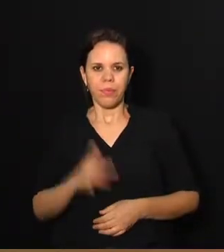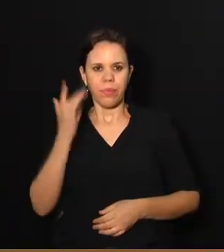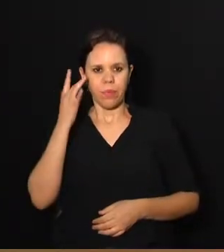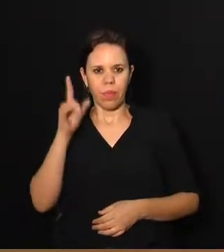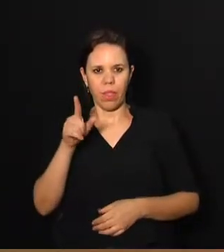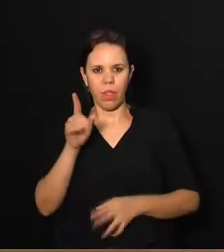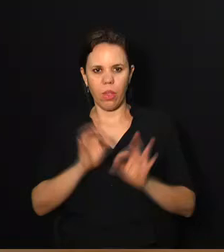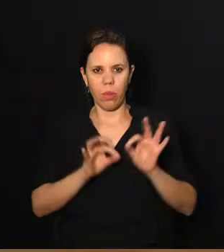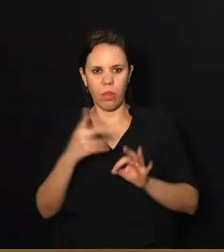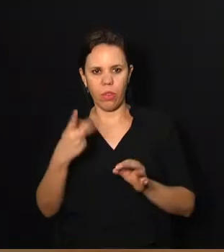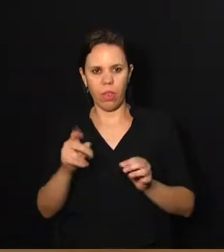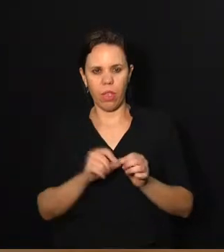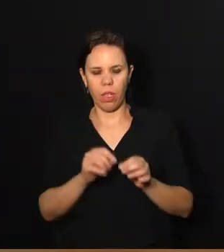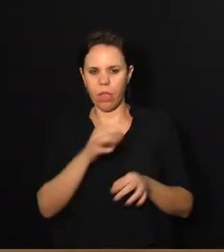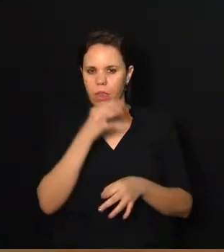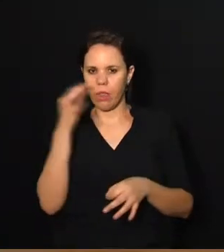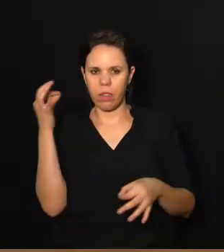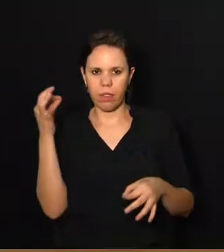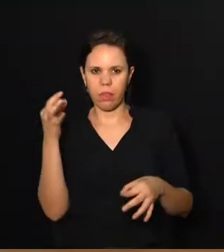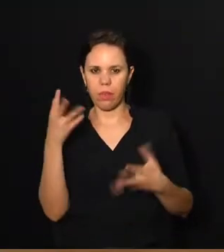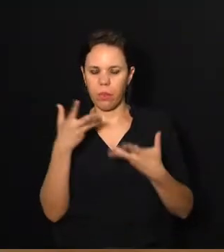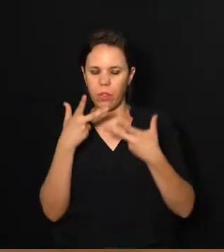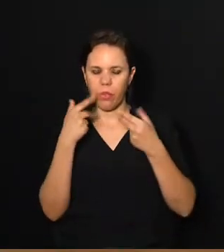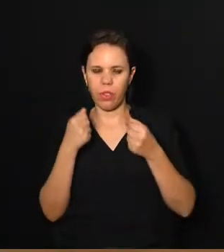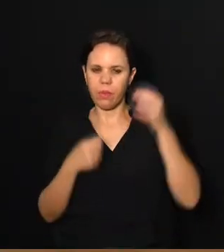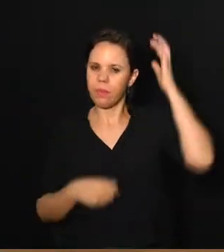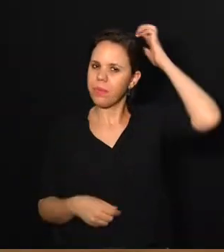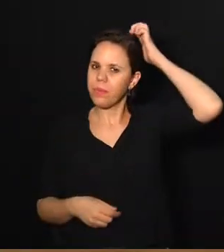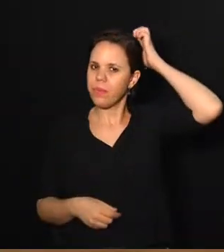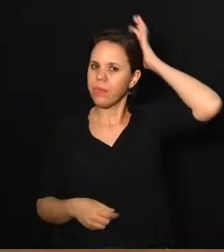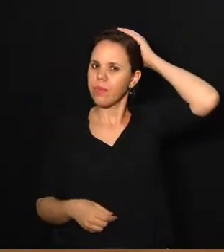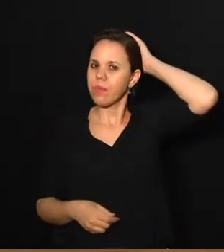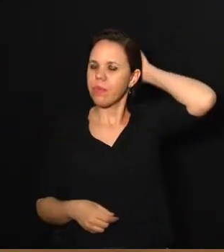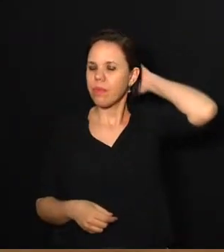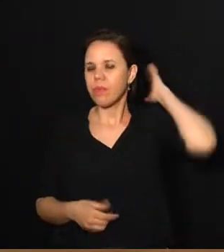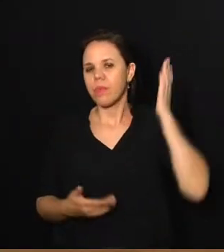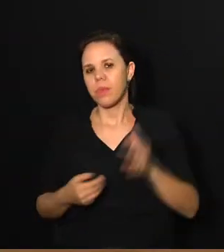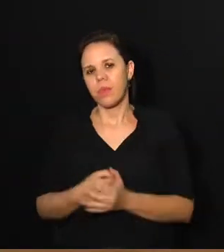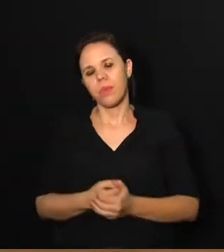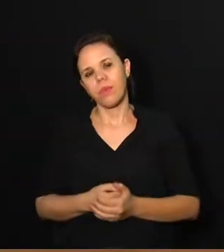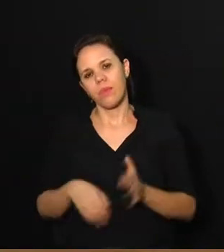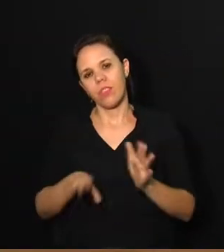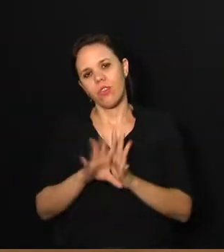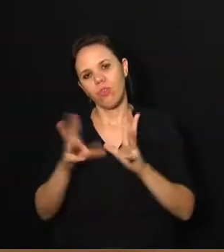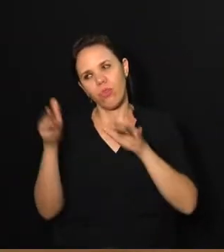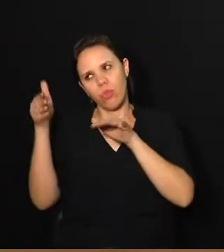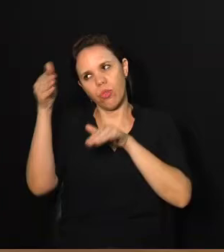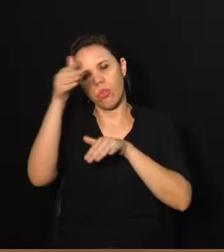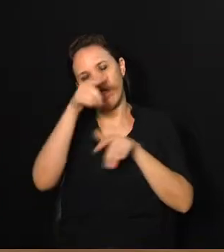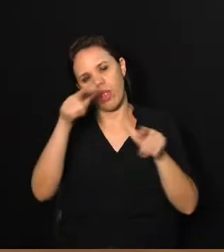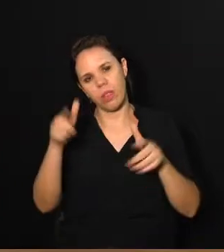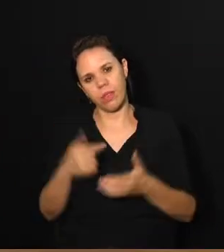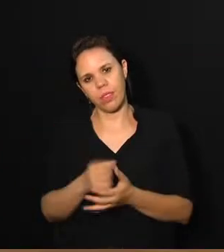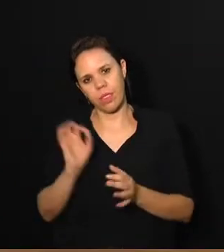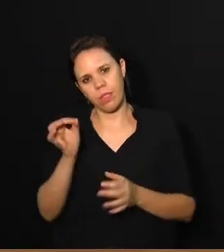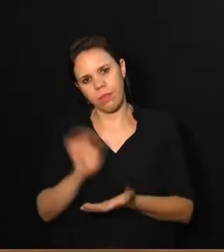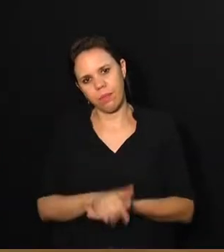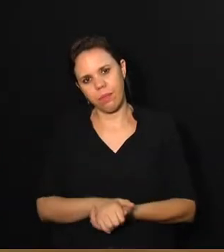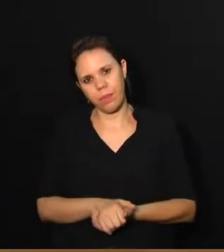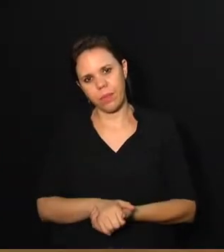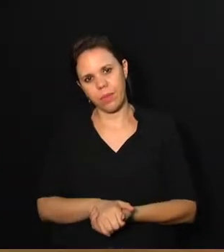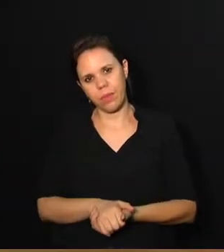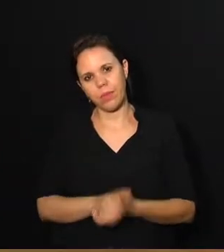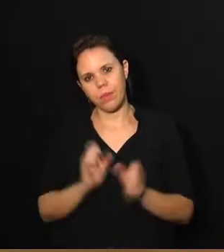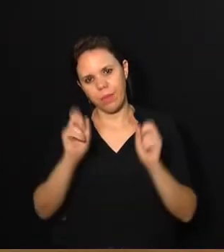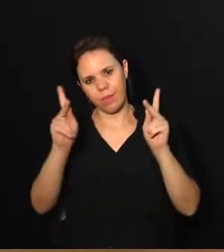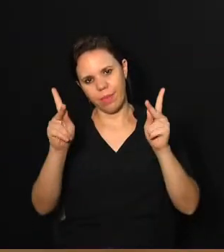esse projeto seu é um projeto maravilhoso, que chegasse em todo lugar. Tá certo. Entendeu? Tá